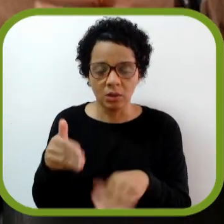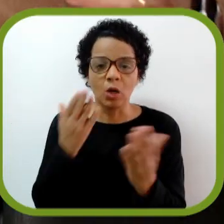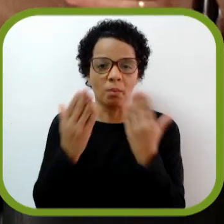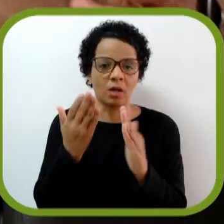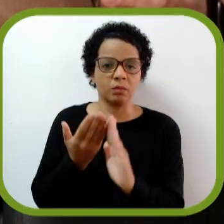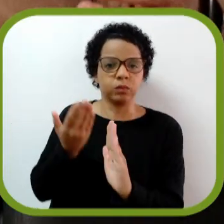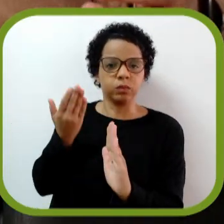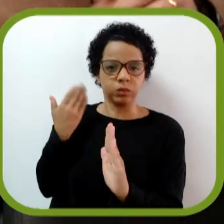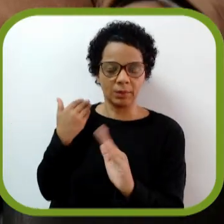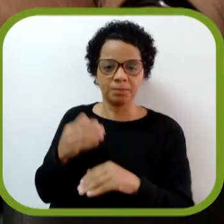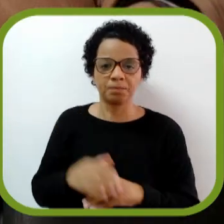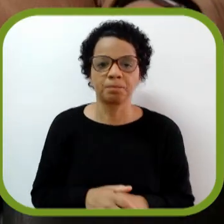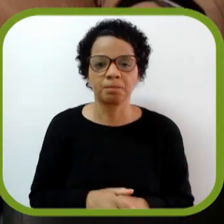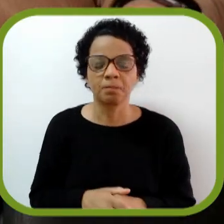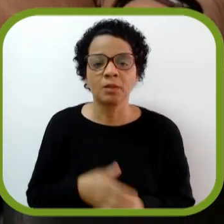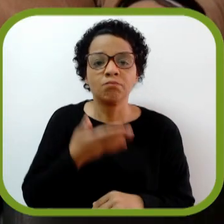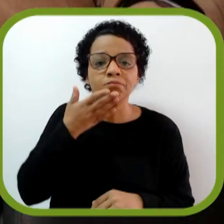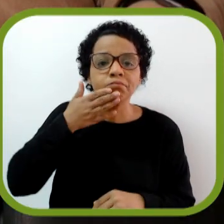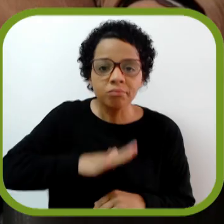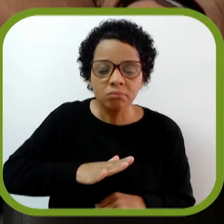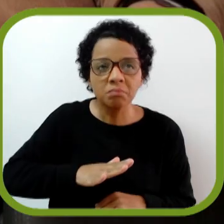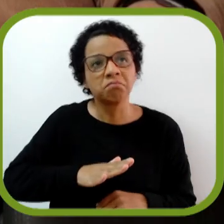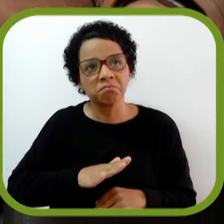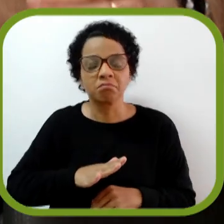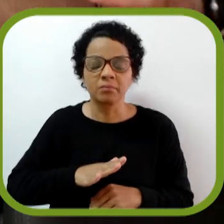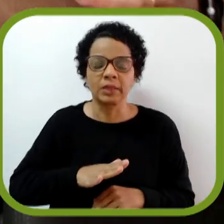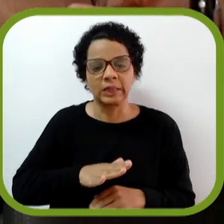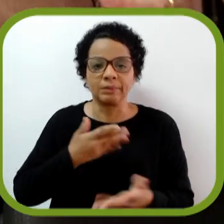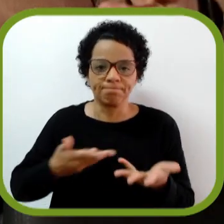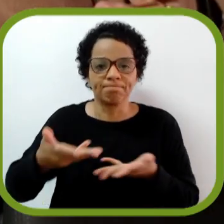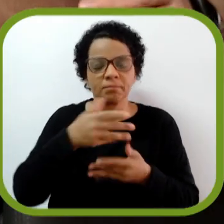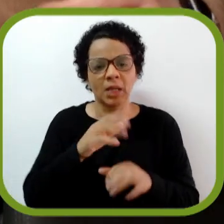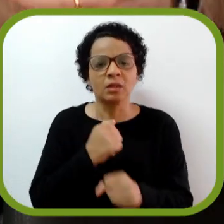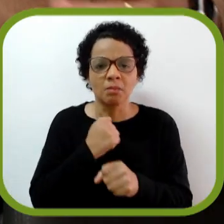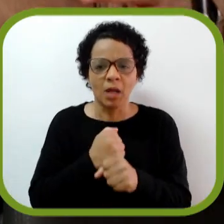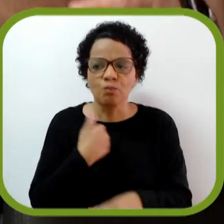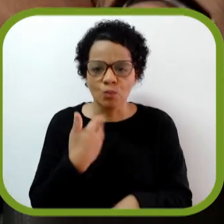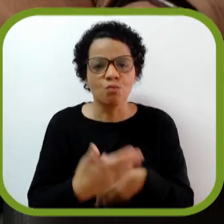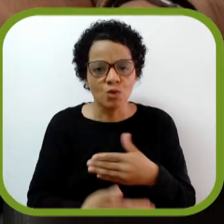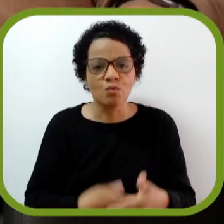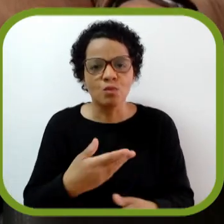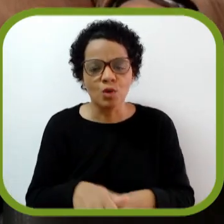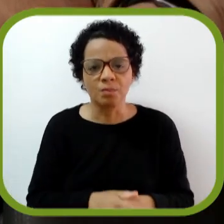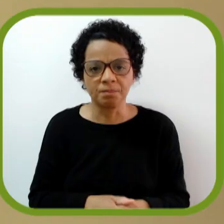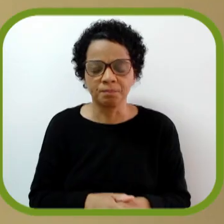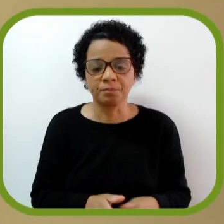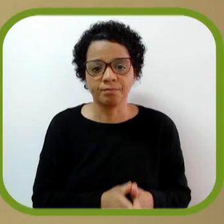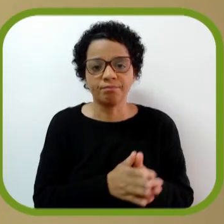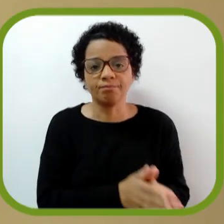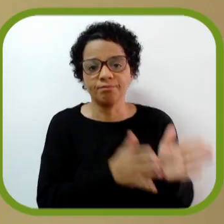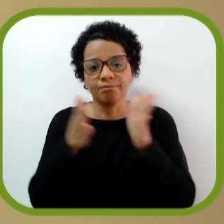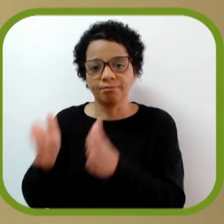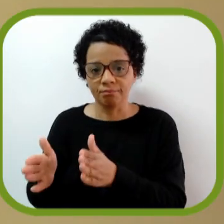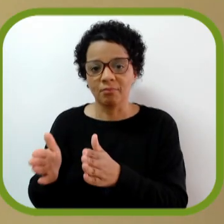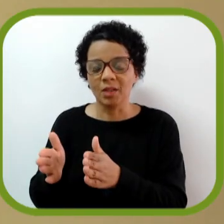sismo, mais do que sabiam antes. Se é suficiente, é sempre discutível, mas acho que esse trabalho se tem vindo a fazer. Depois, a